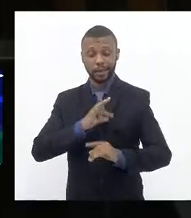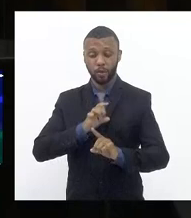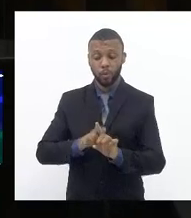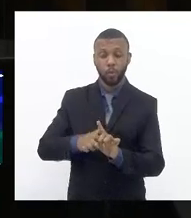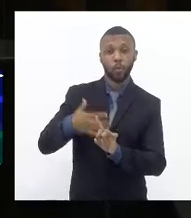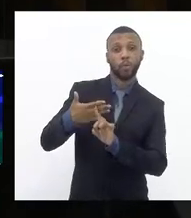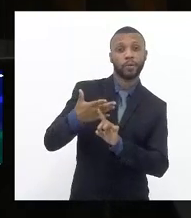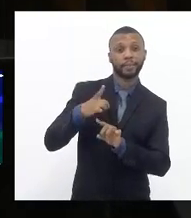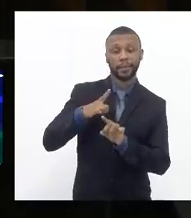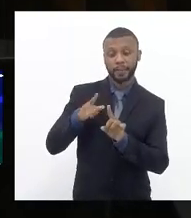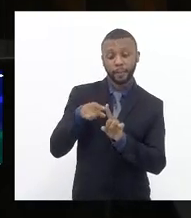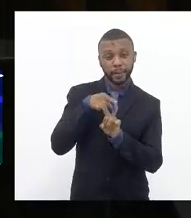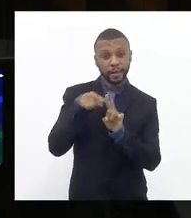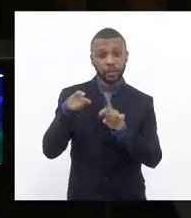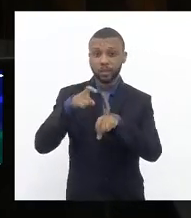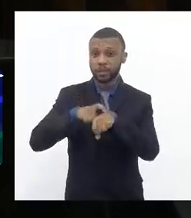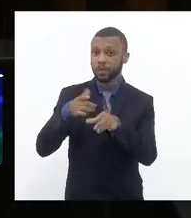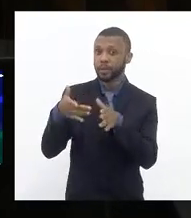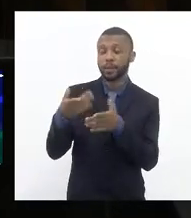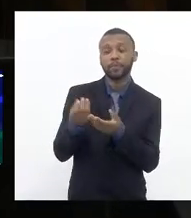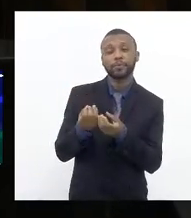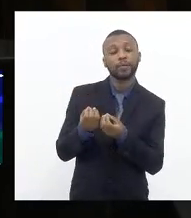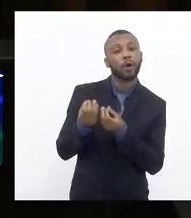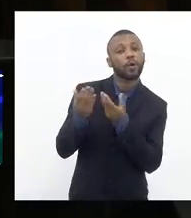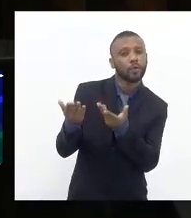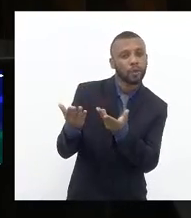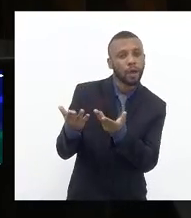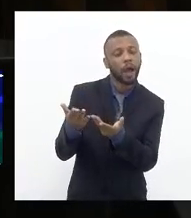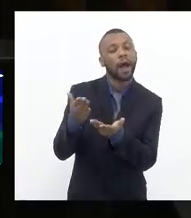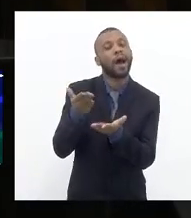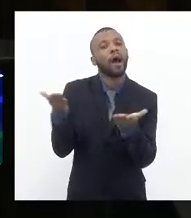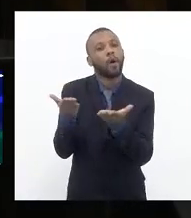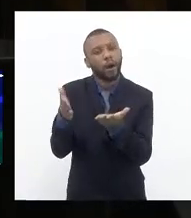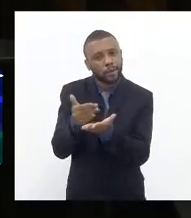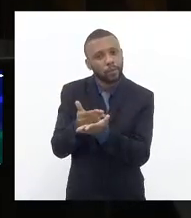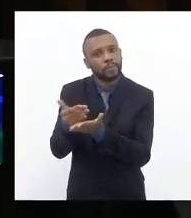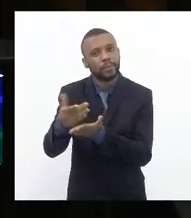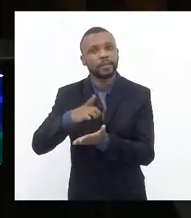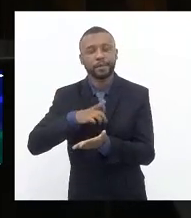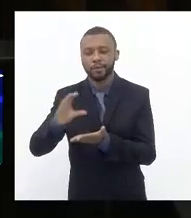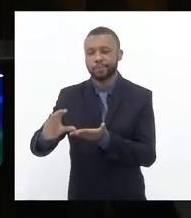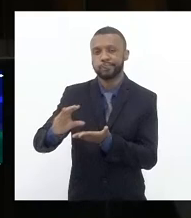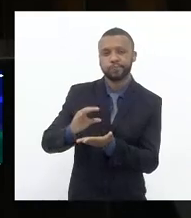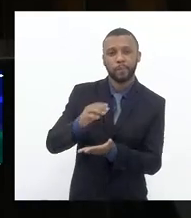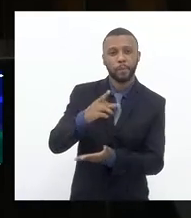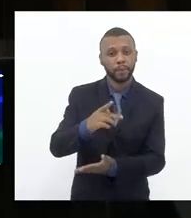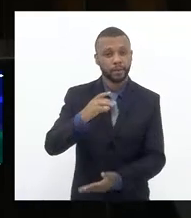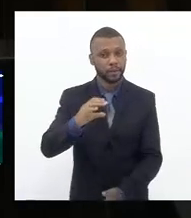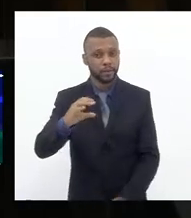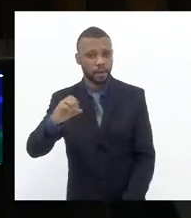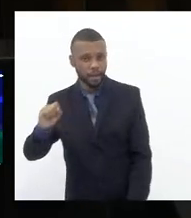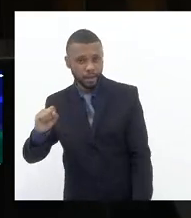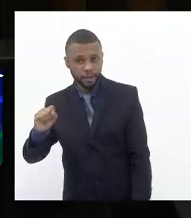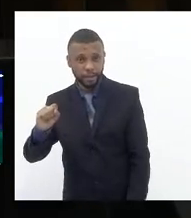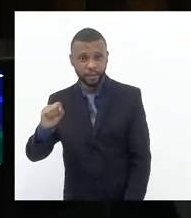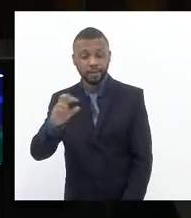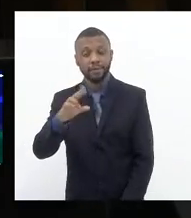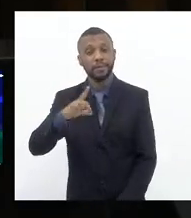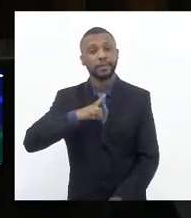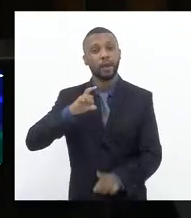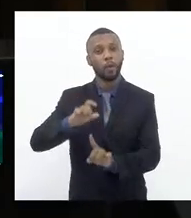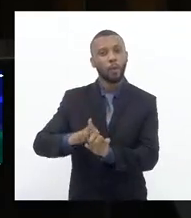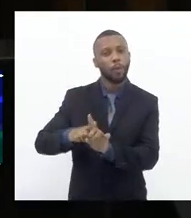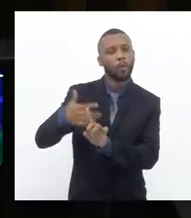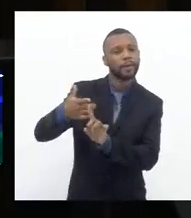contributivo, é que estão começando a ter um PCCS. Então, daqui a 15, 16 anos, é que esse PCCS vai ter feito